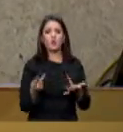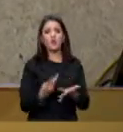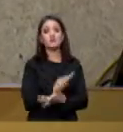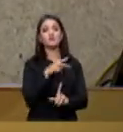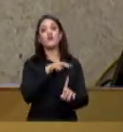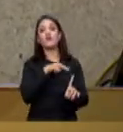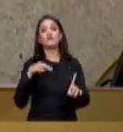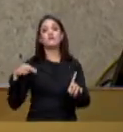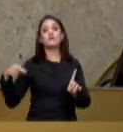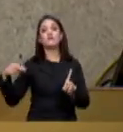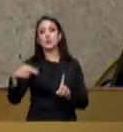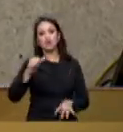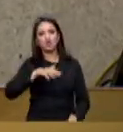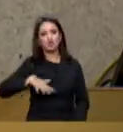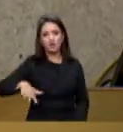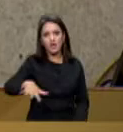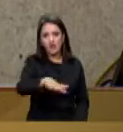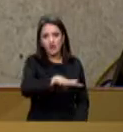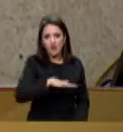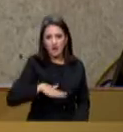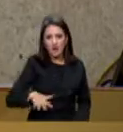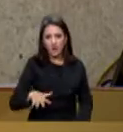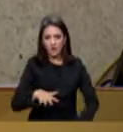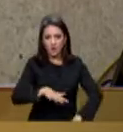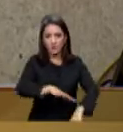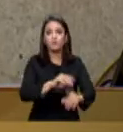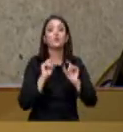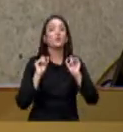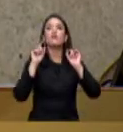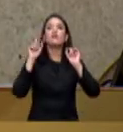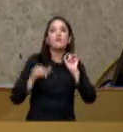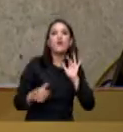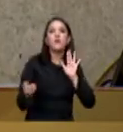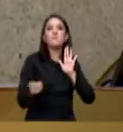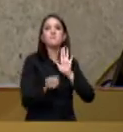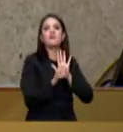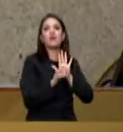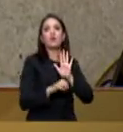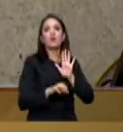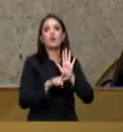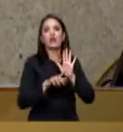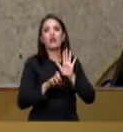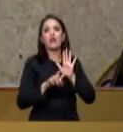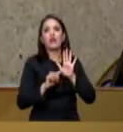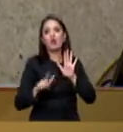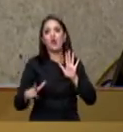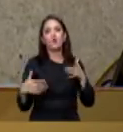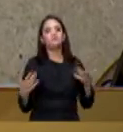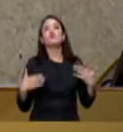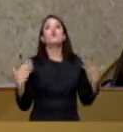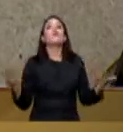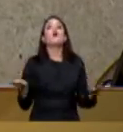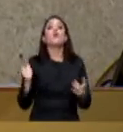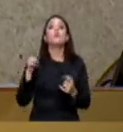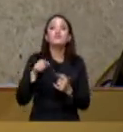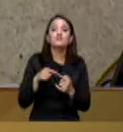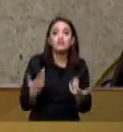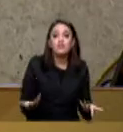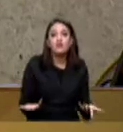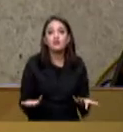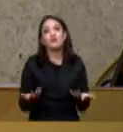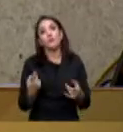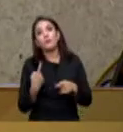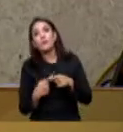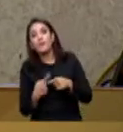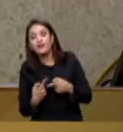uma visão coloquial sobre esse aspecto do marco legal. Para que é que ele veio? Quais as suas finalidades? E